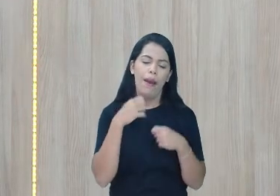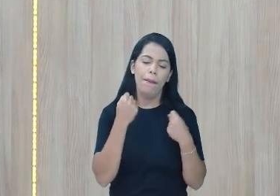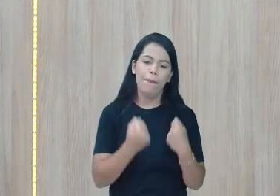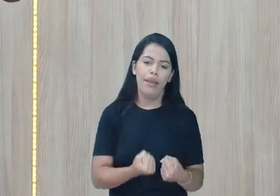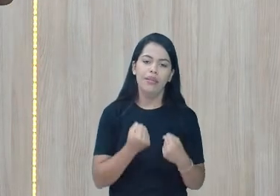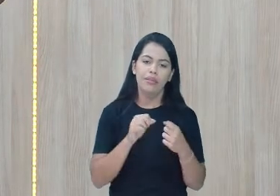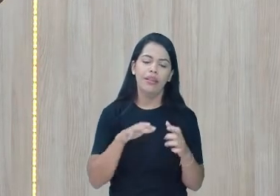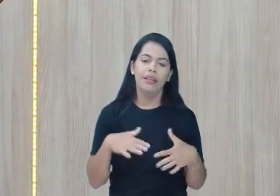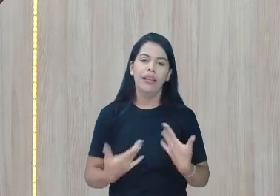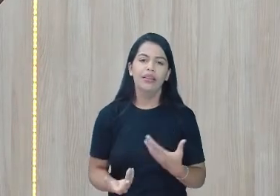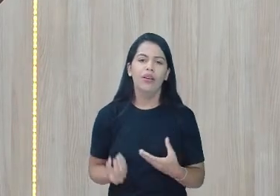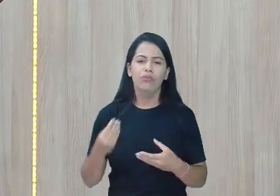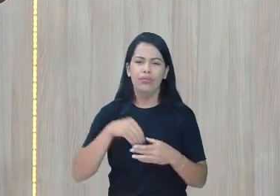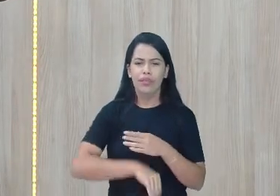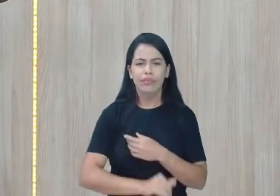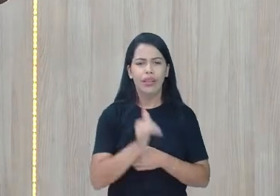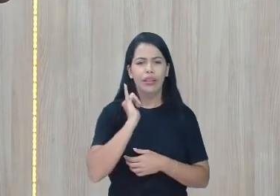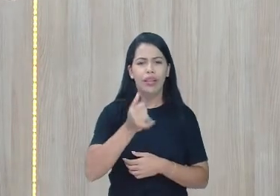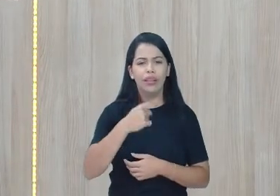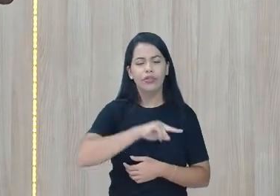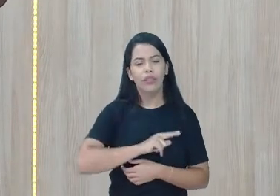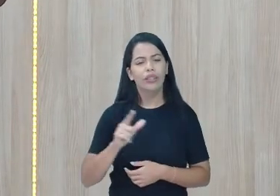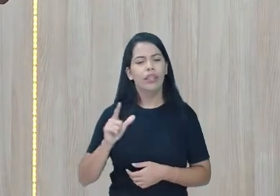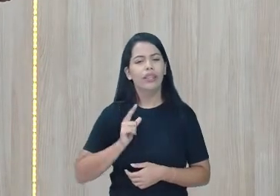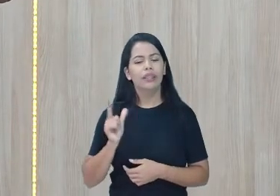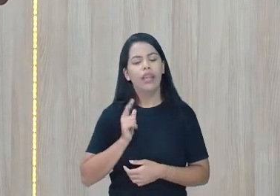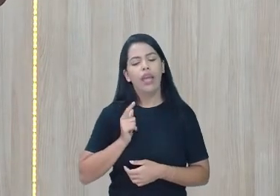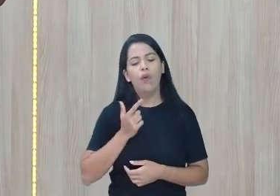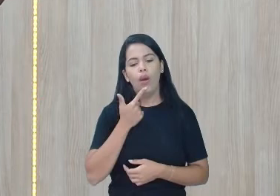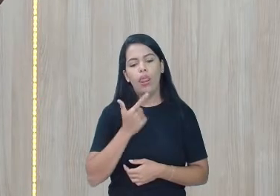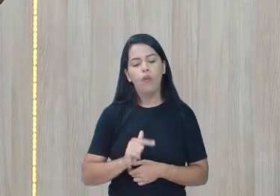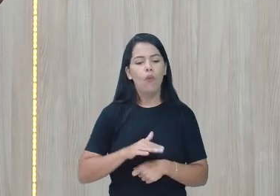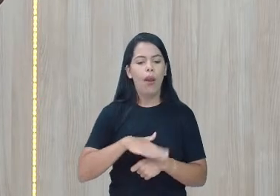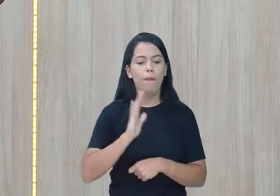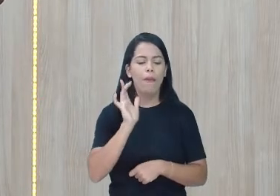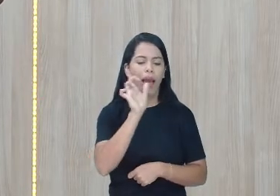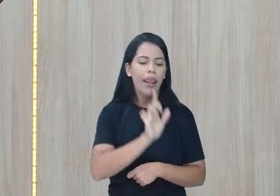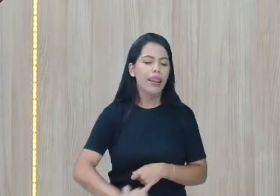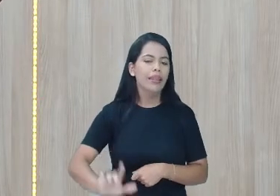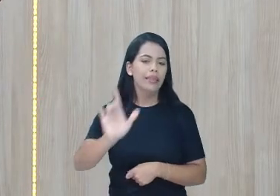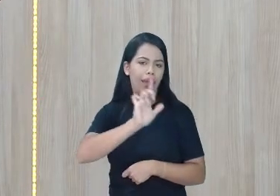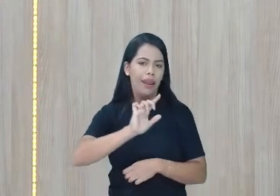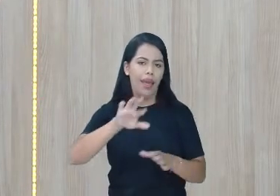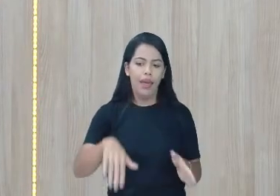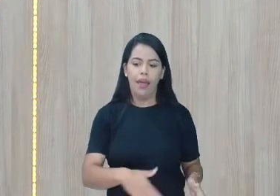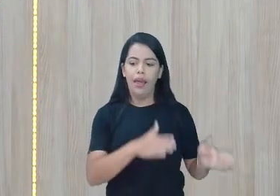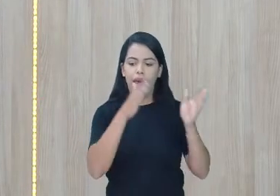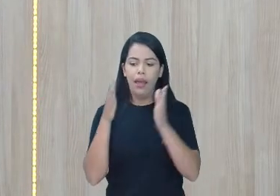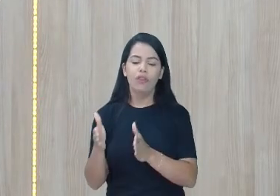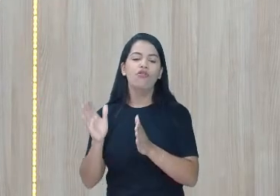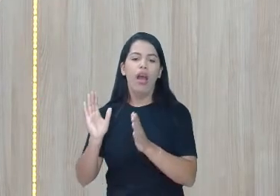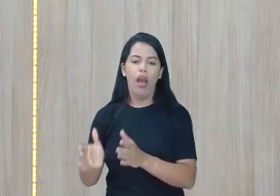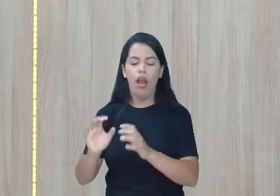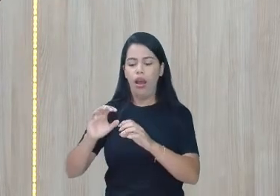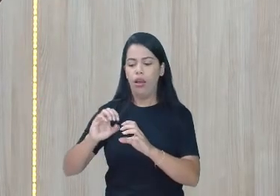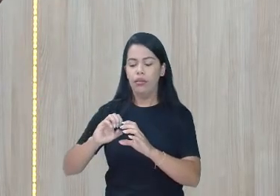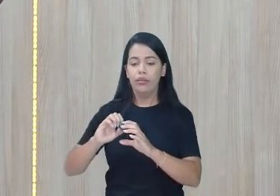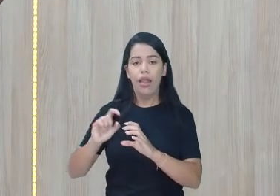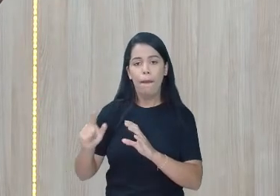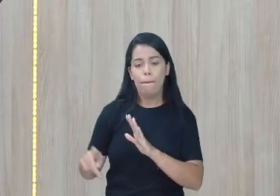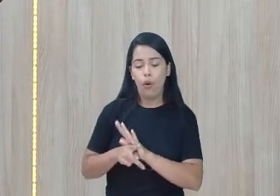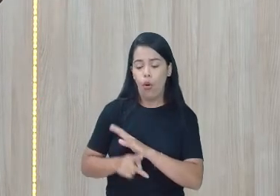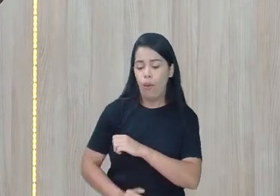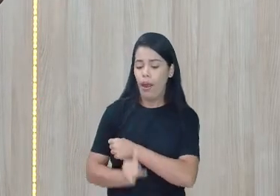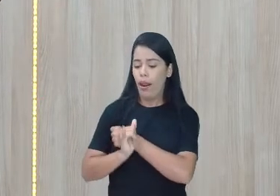a gente tem um apelo mais literário, eu posso usar uma linguagem mais rebuscada. Na crônica jornalista a gente vai ter uma linguagem muito mais